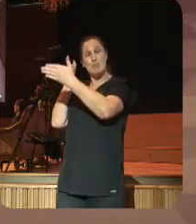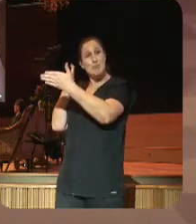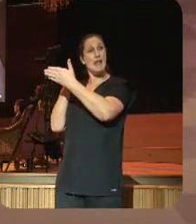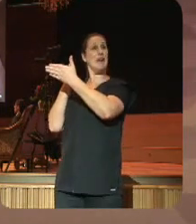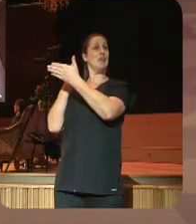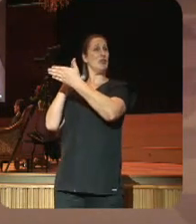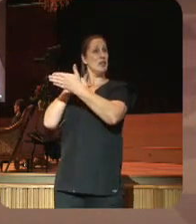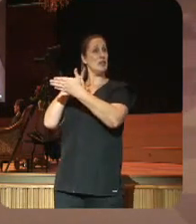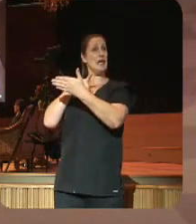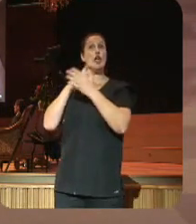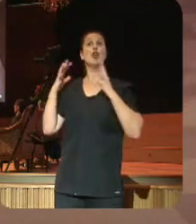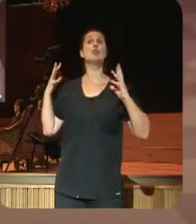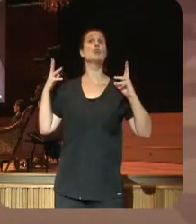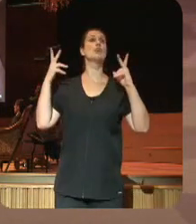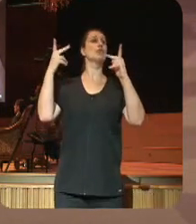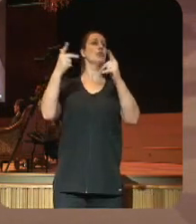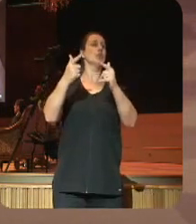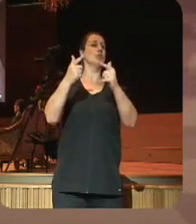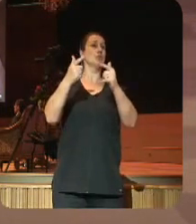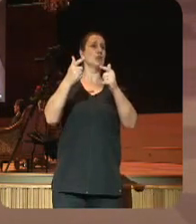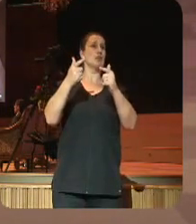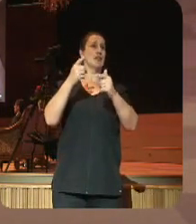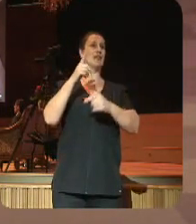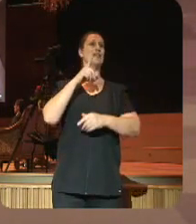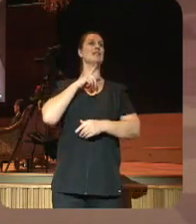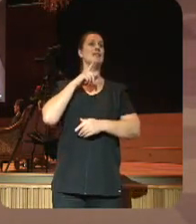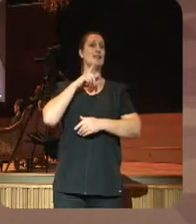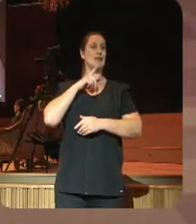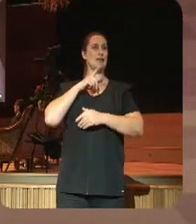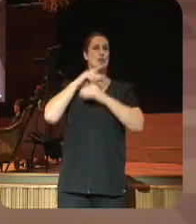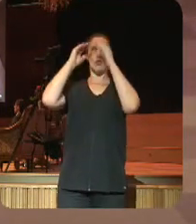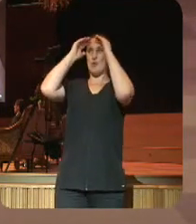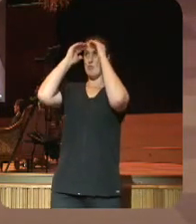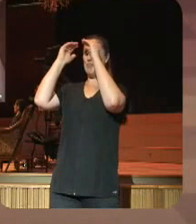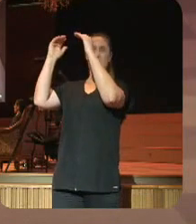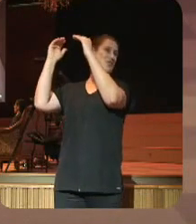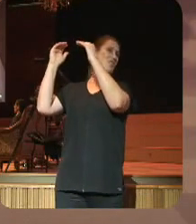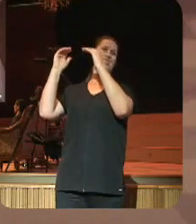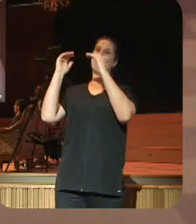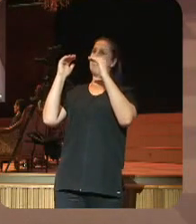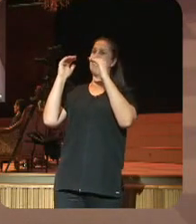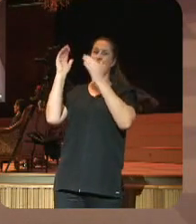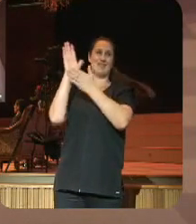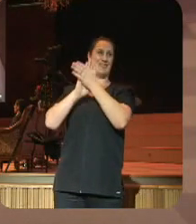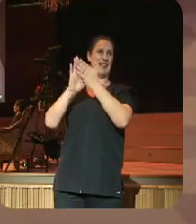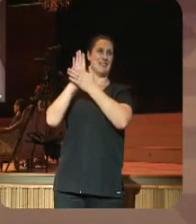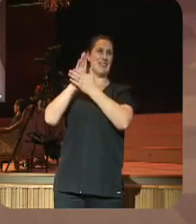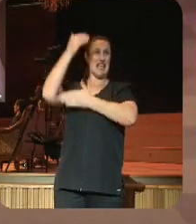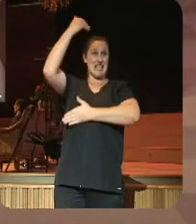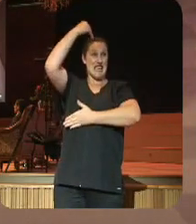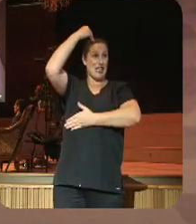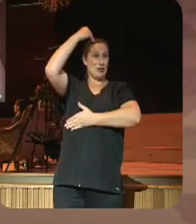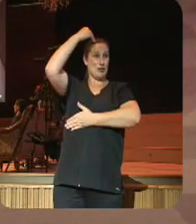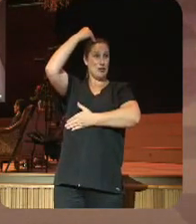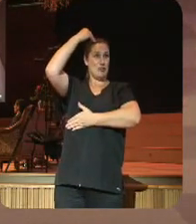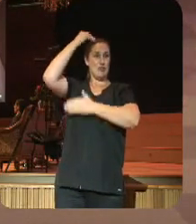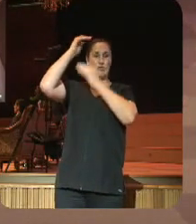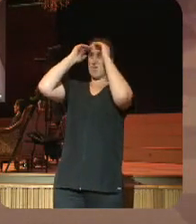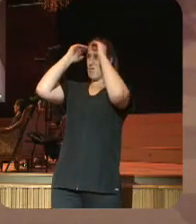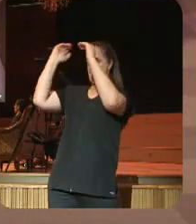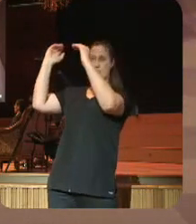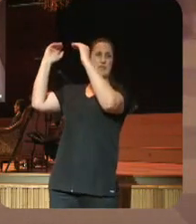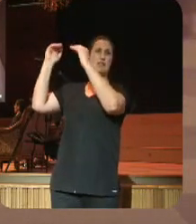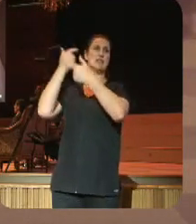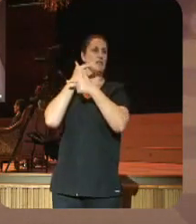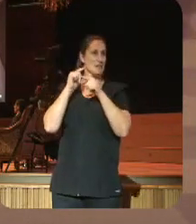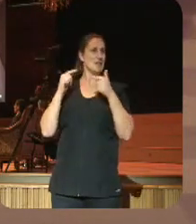todos nós temos um pouco de rebeldia para com Deus dentro de nós,